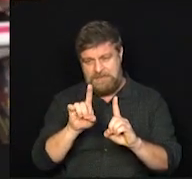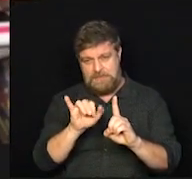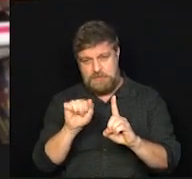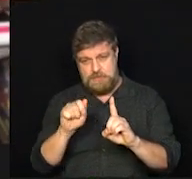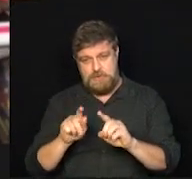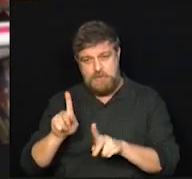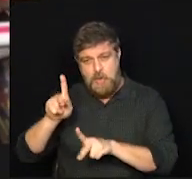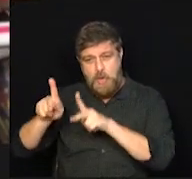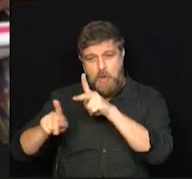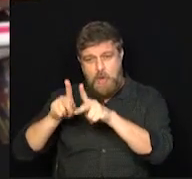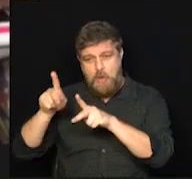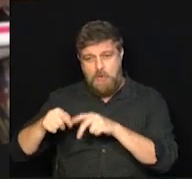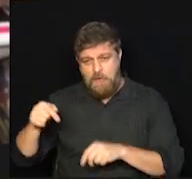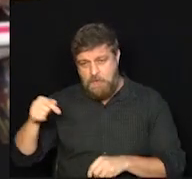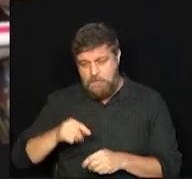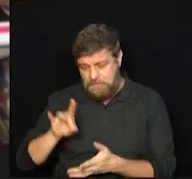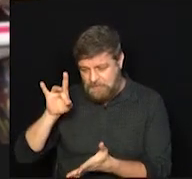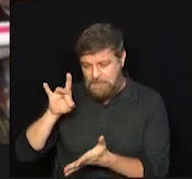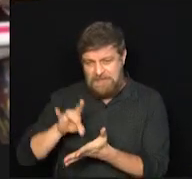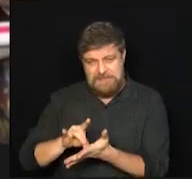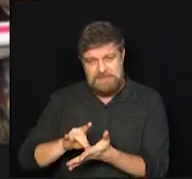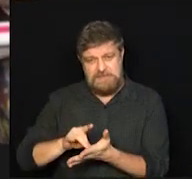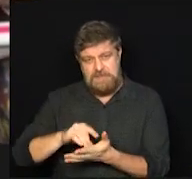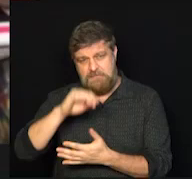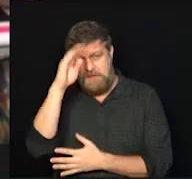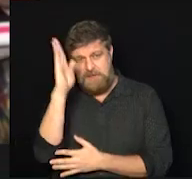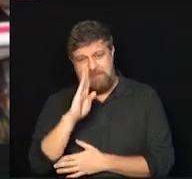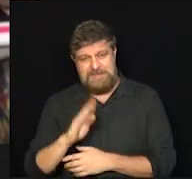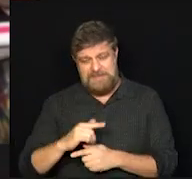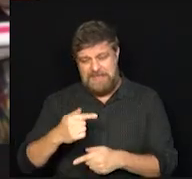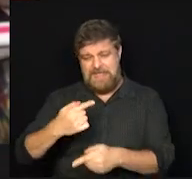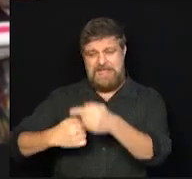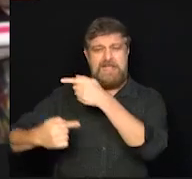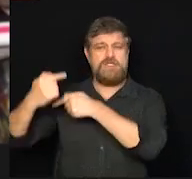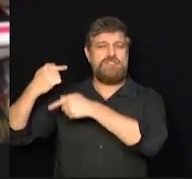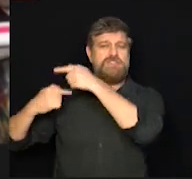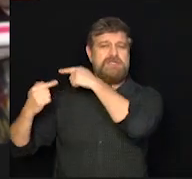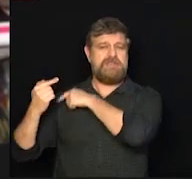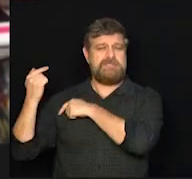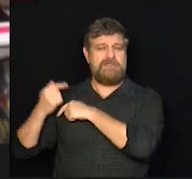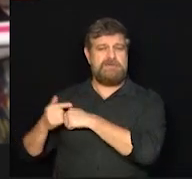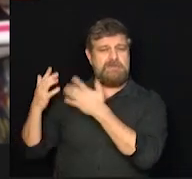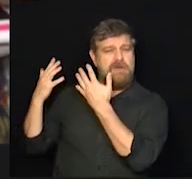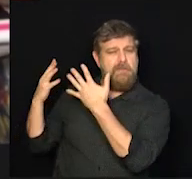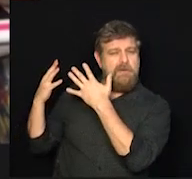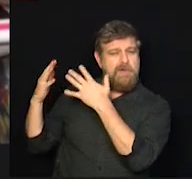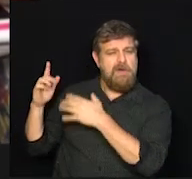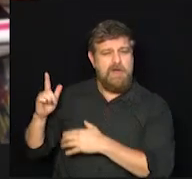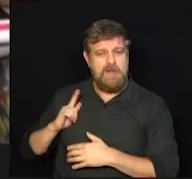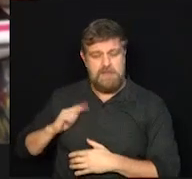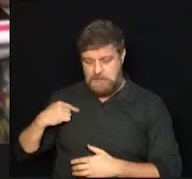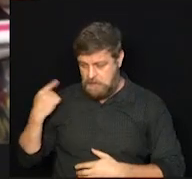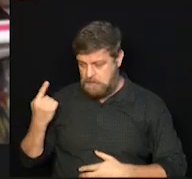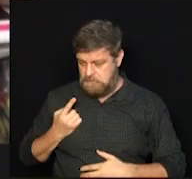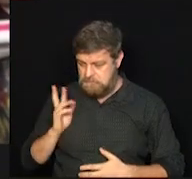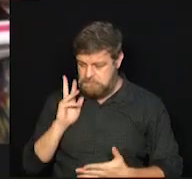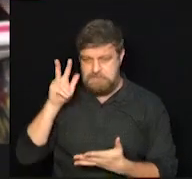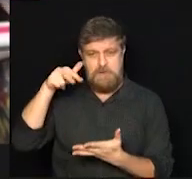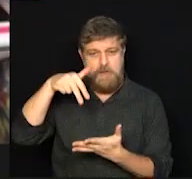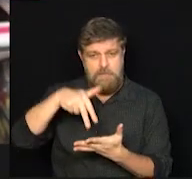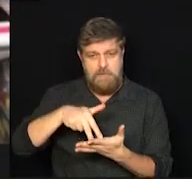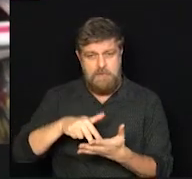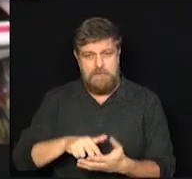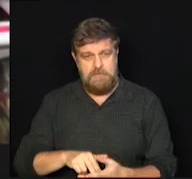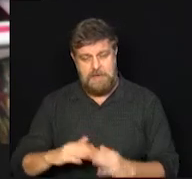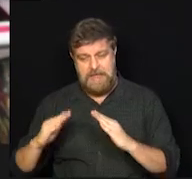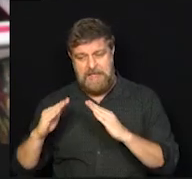povos originários dessa terra e salve todas as nossas qualidades que possibilitaram que a gente chegar na Casa